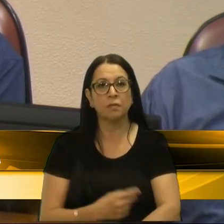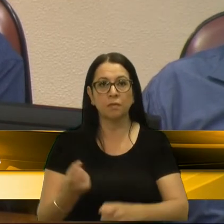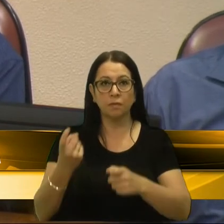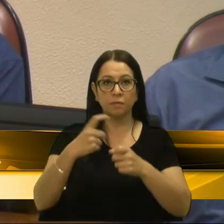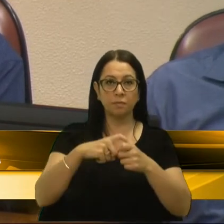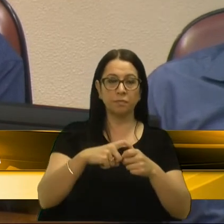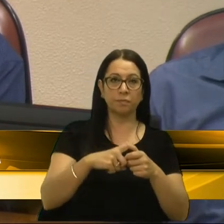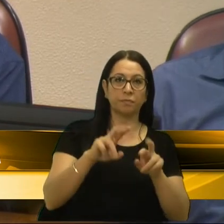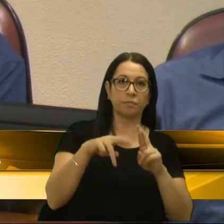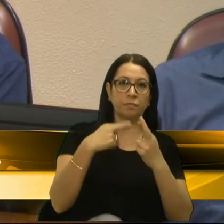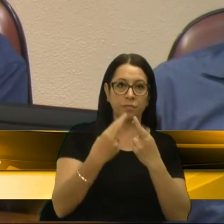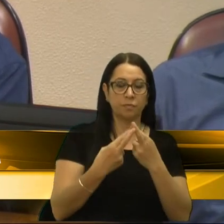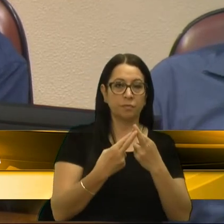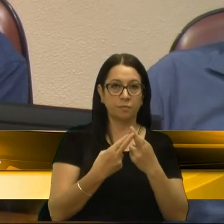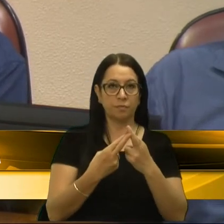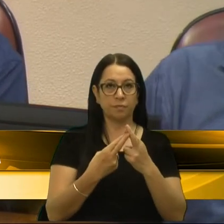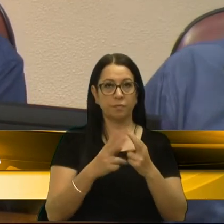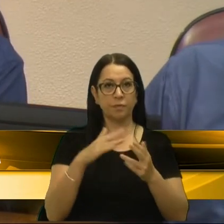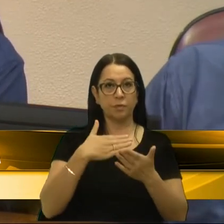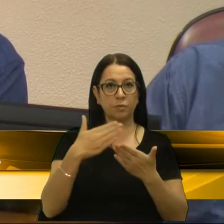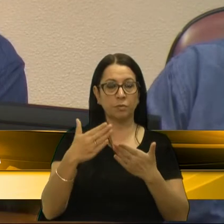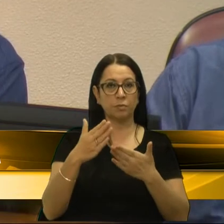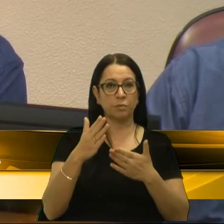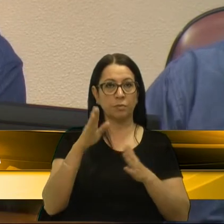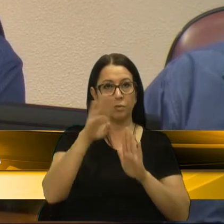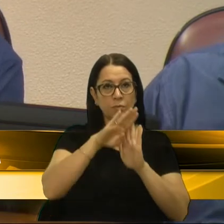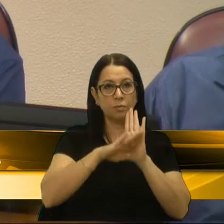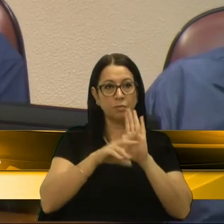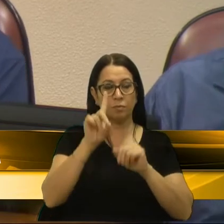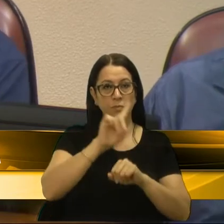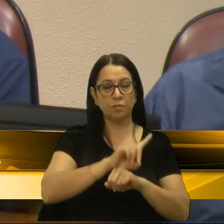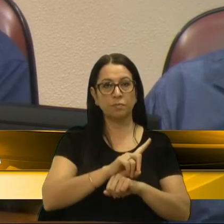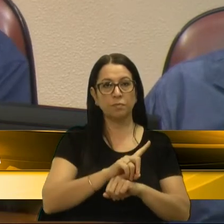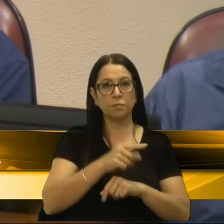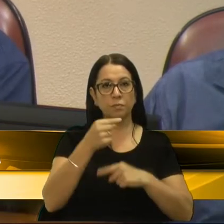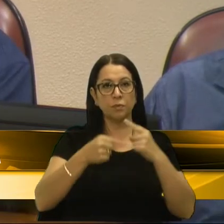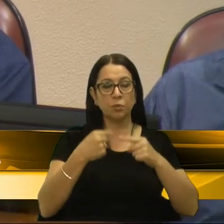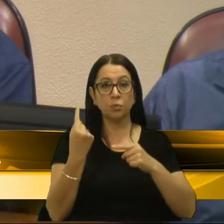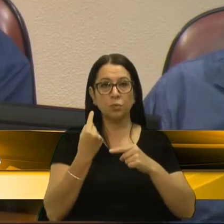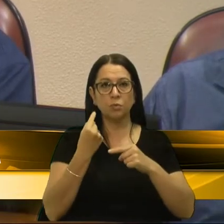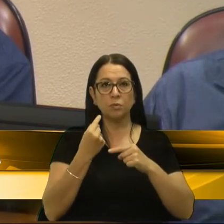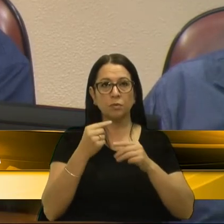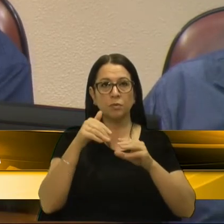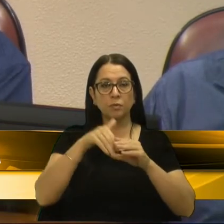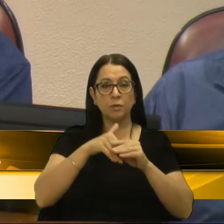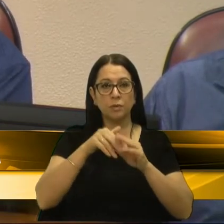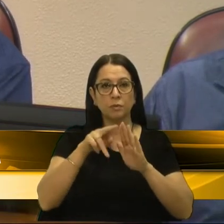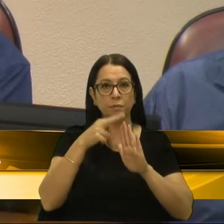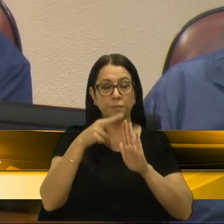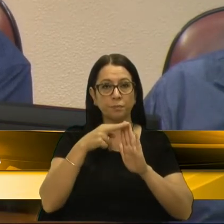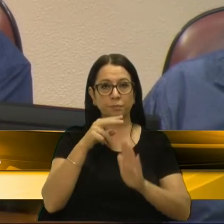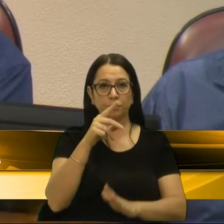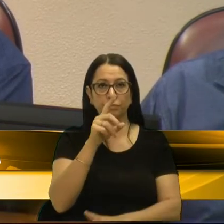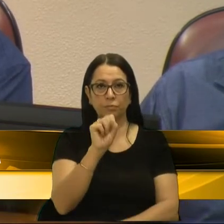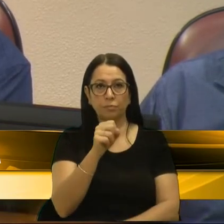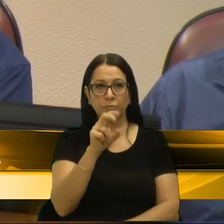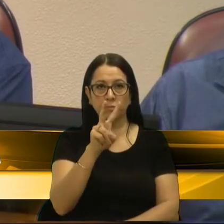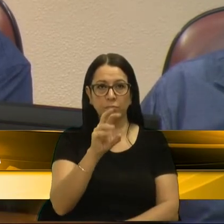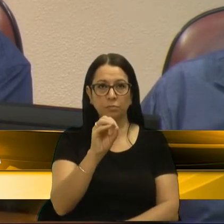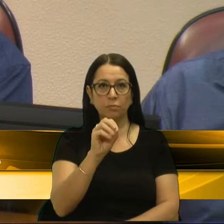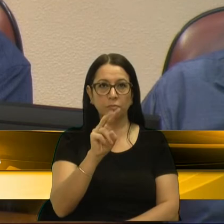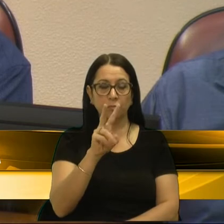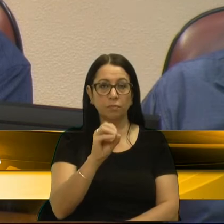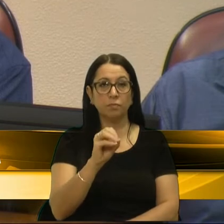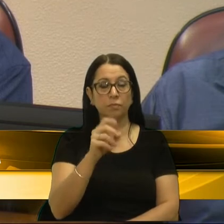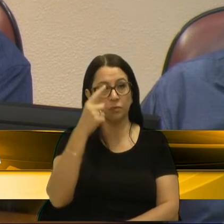Retomamos então a sessão ordinária, passemos à ordem do dia. Em discussão única e votação, o requerimento número 8/2020,